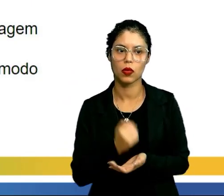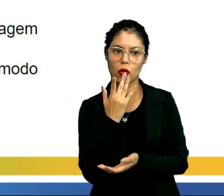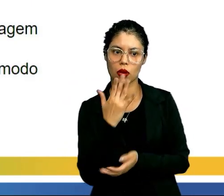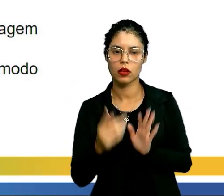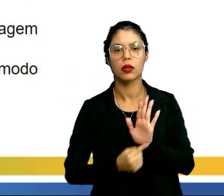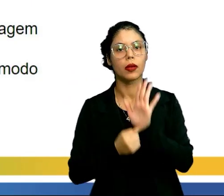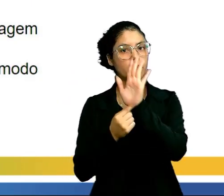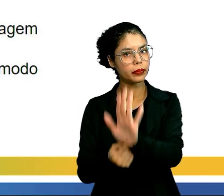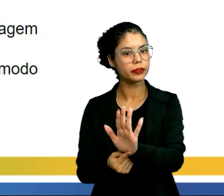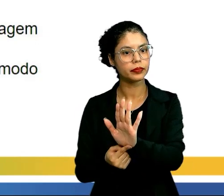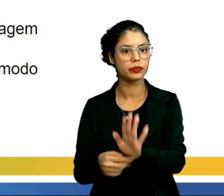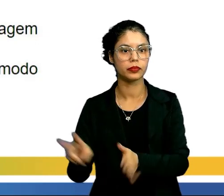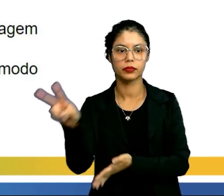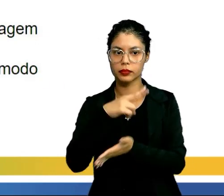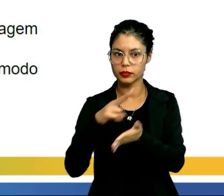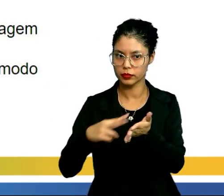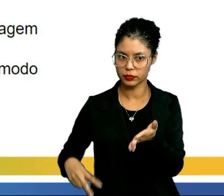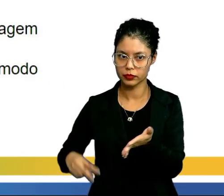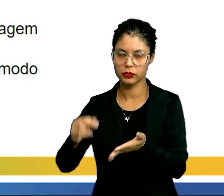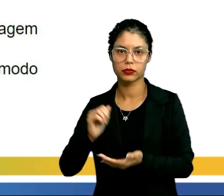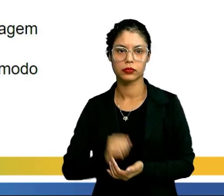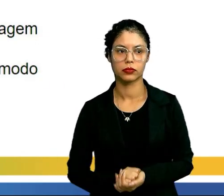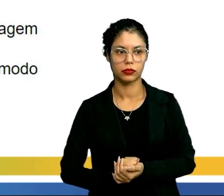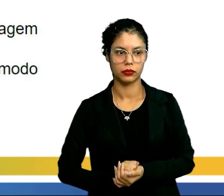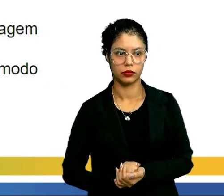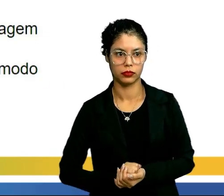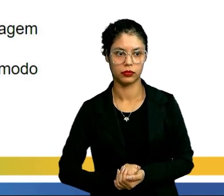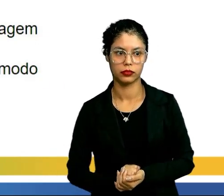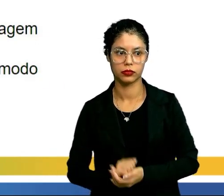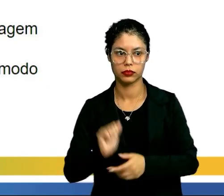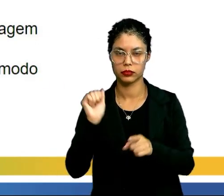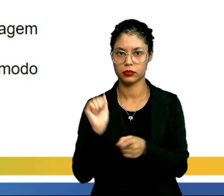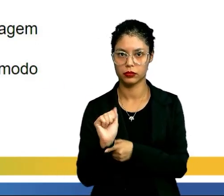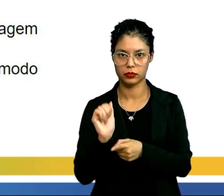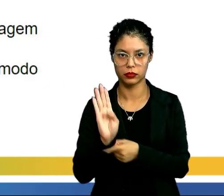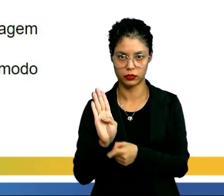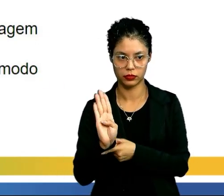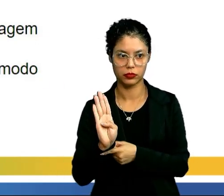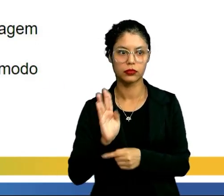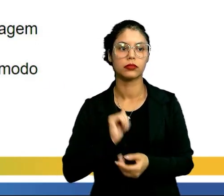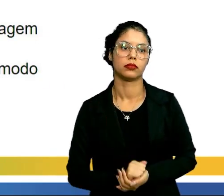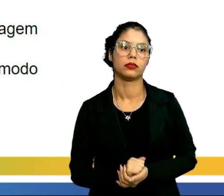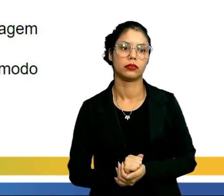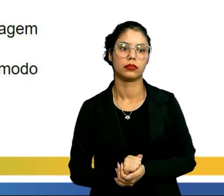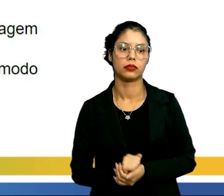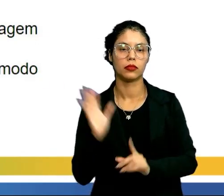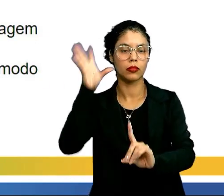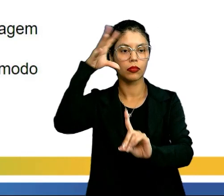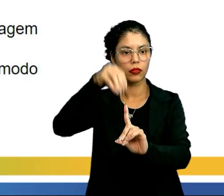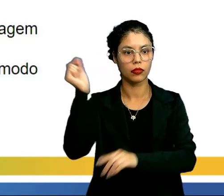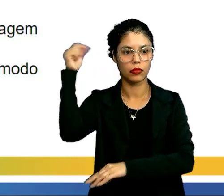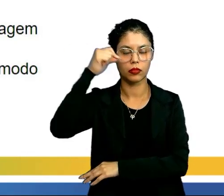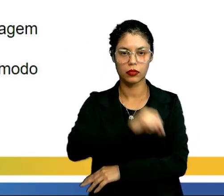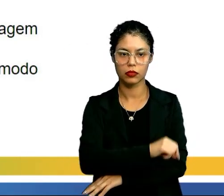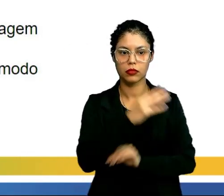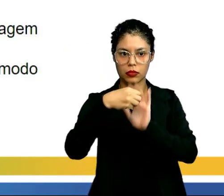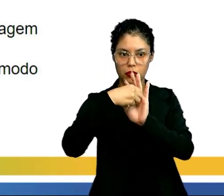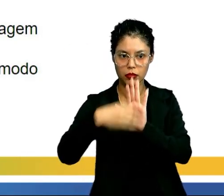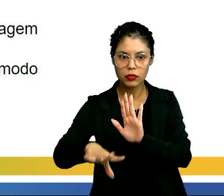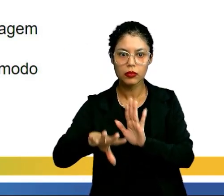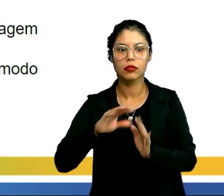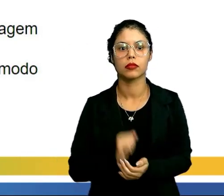que as cores representam para os leitores. Na letra B, a centralização do